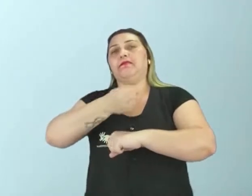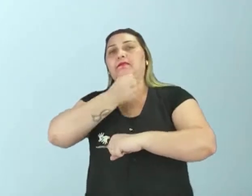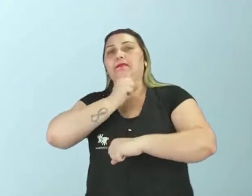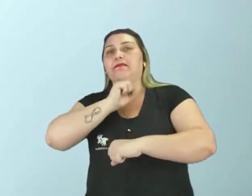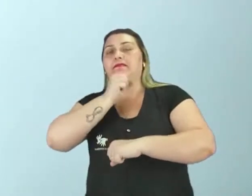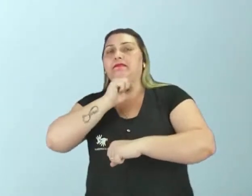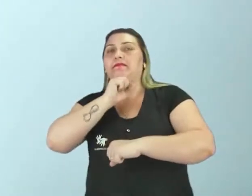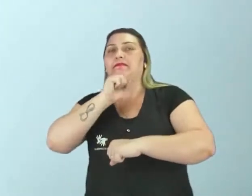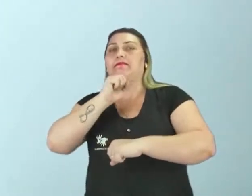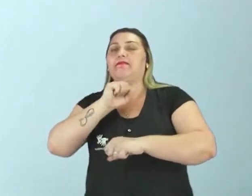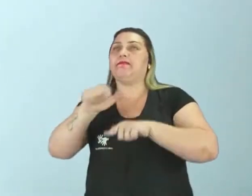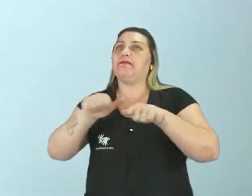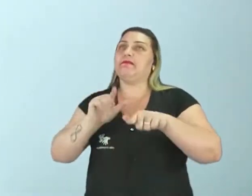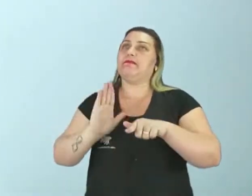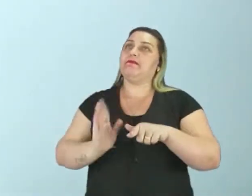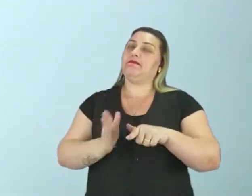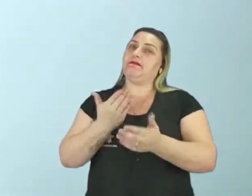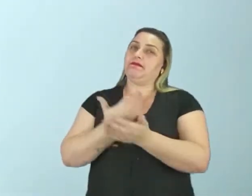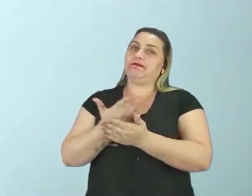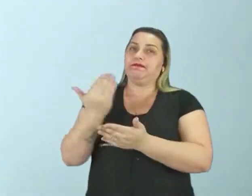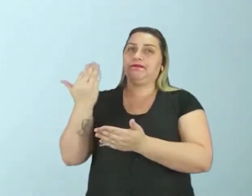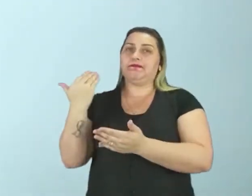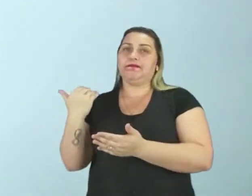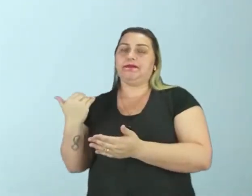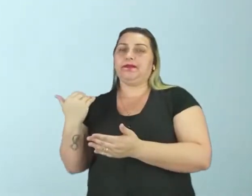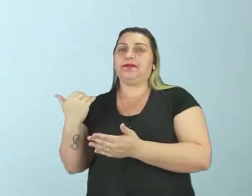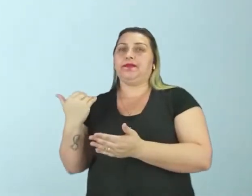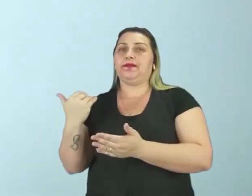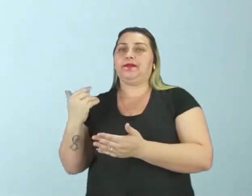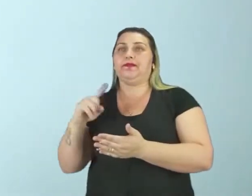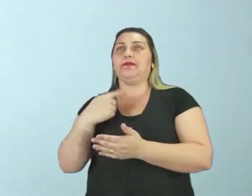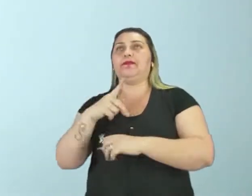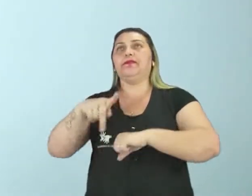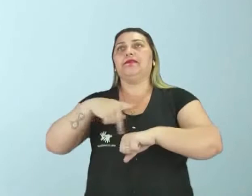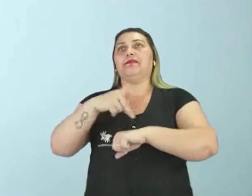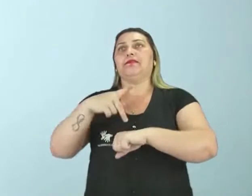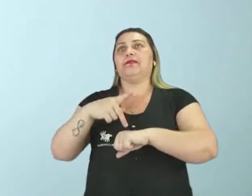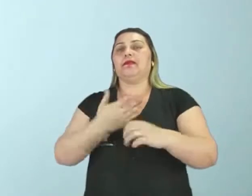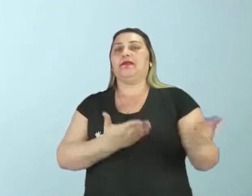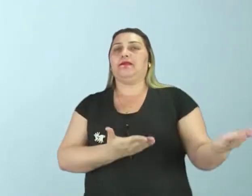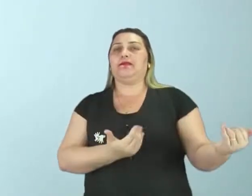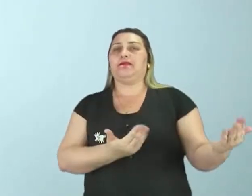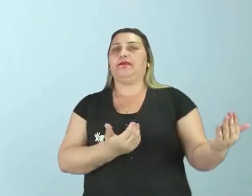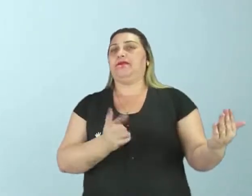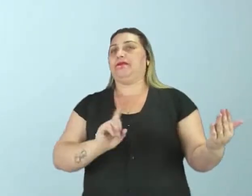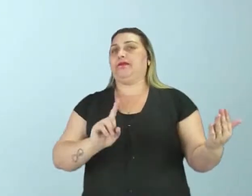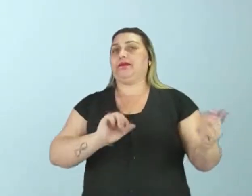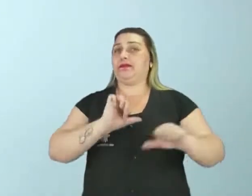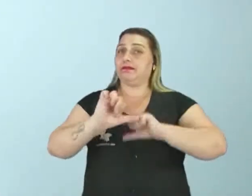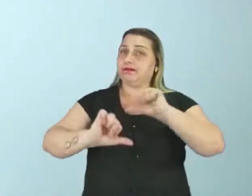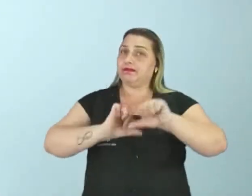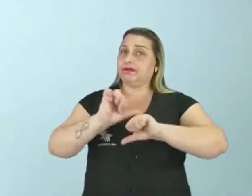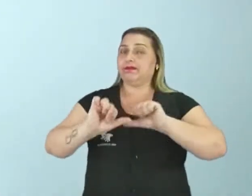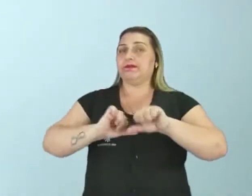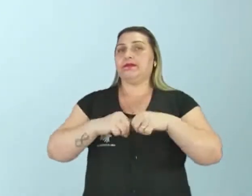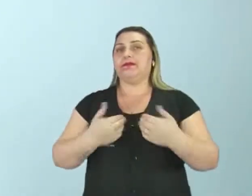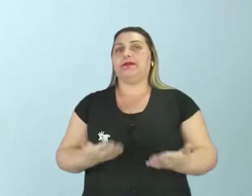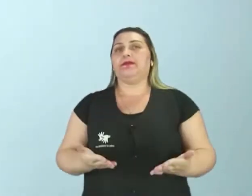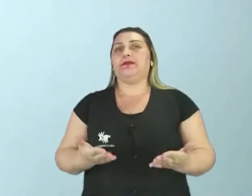envelhecendo, como nós trabalhamos já nas aulas anteriores, então nosso país não é mais um país jovem, e tudo